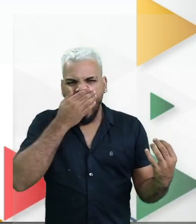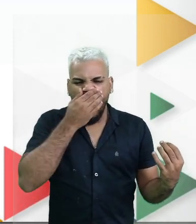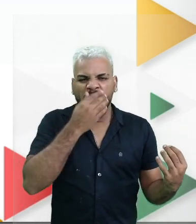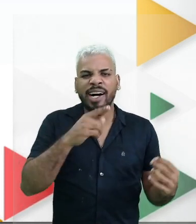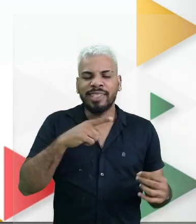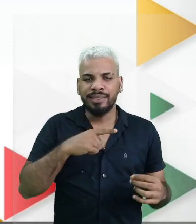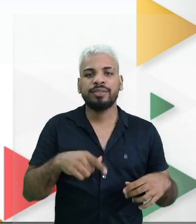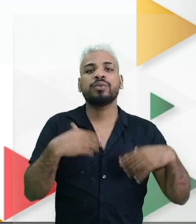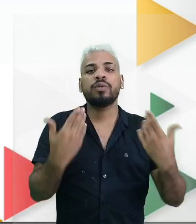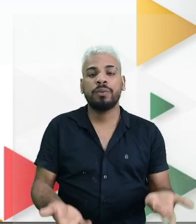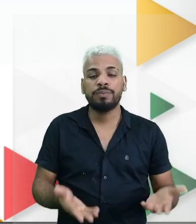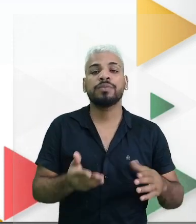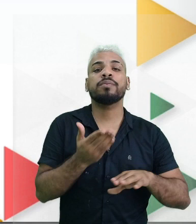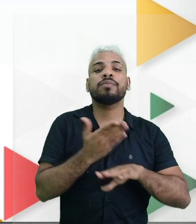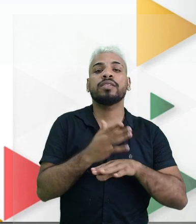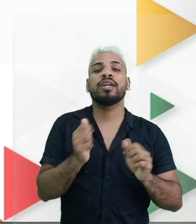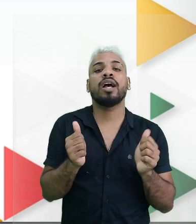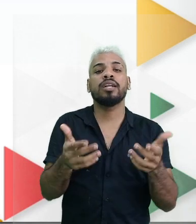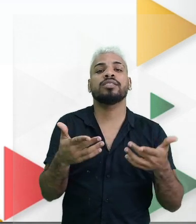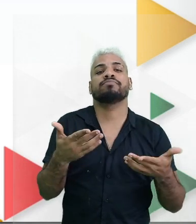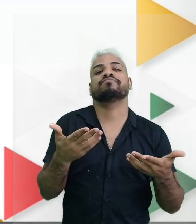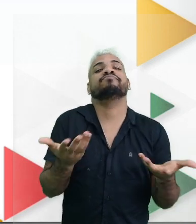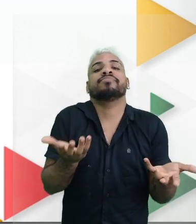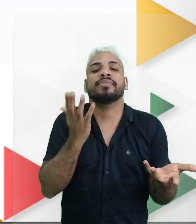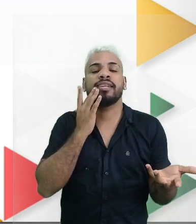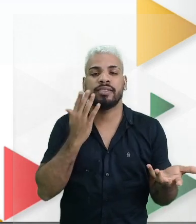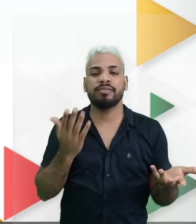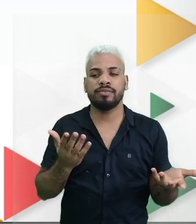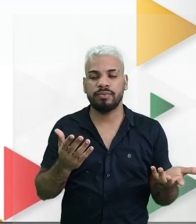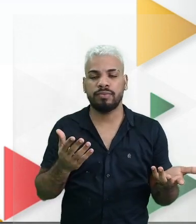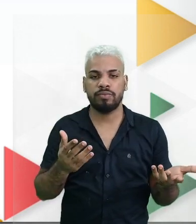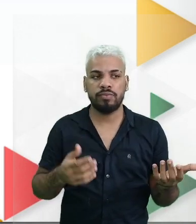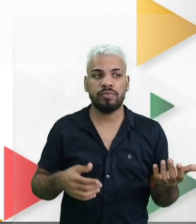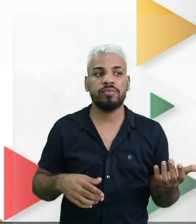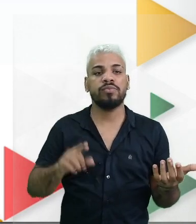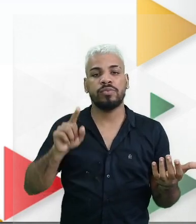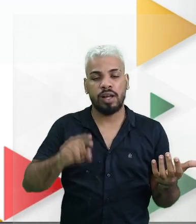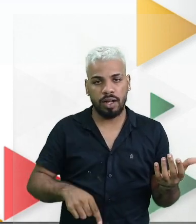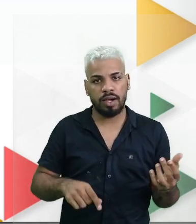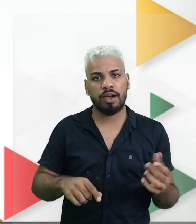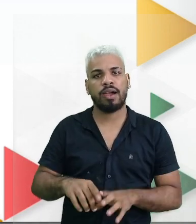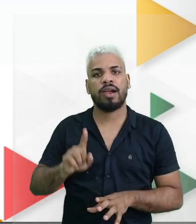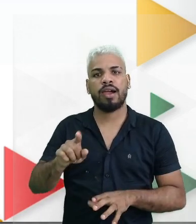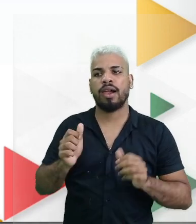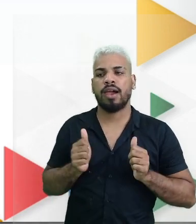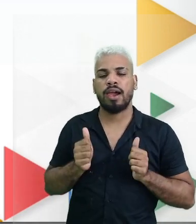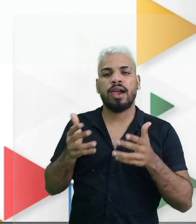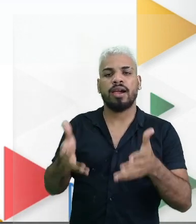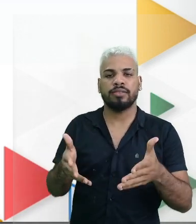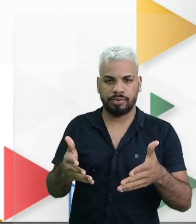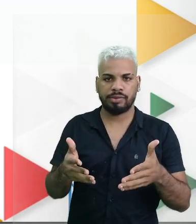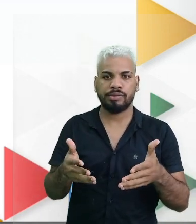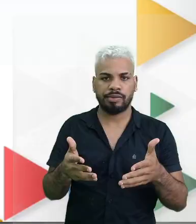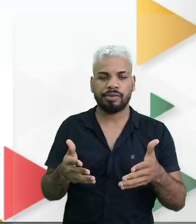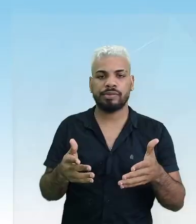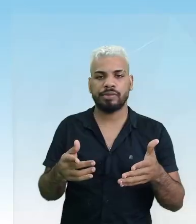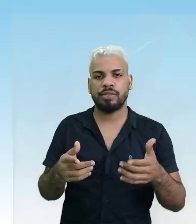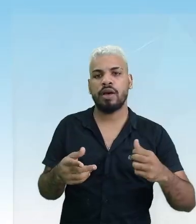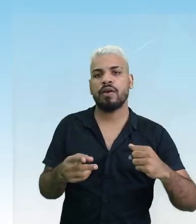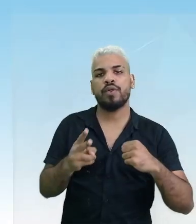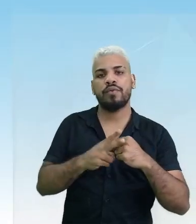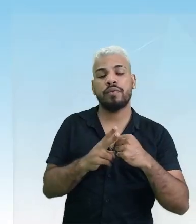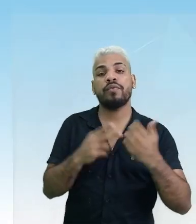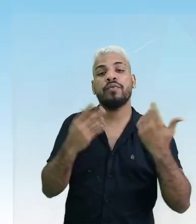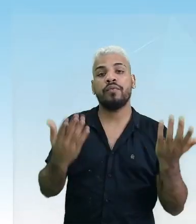indica quem pratica a ação. Toca a guitarra é o predicado, é a ação, é praticado pelo